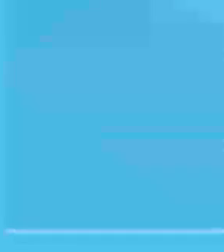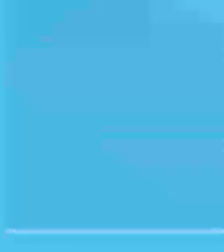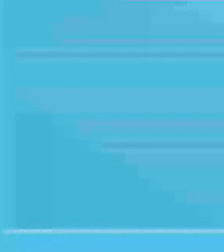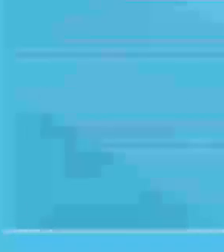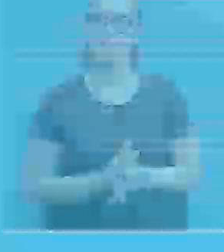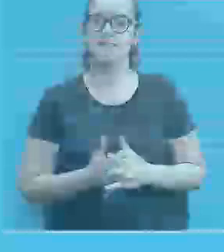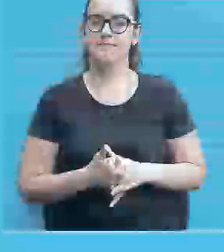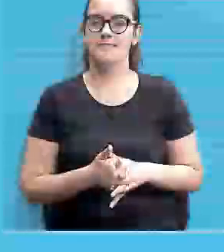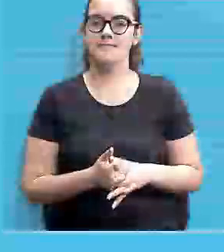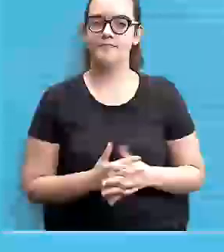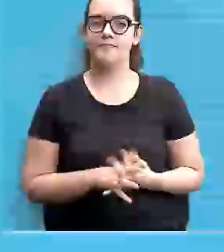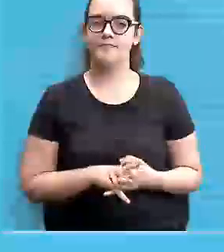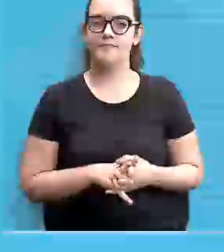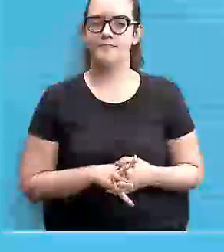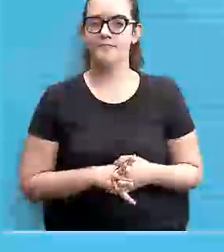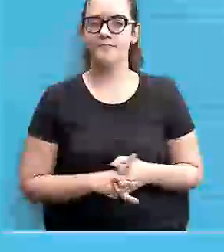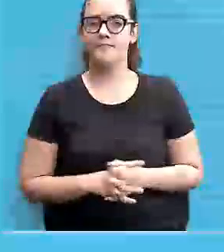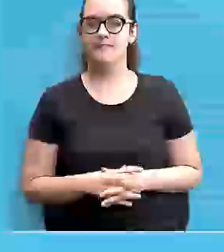Bom